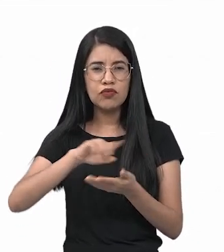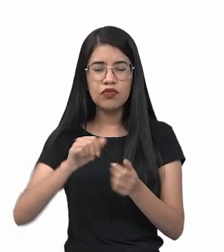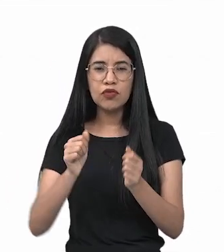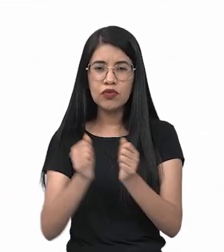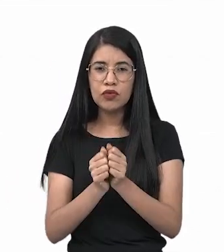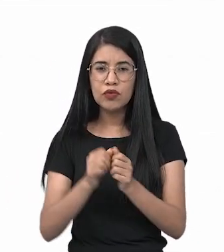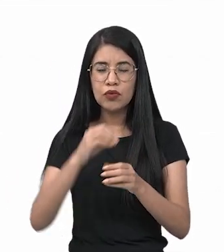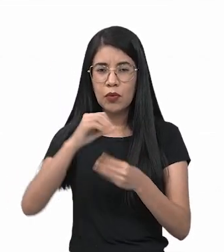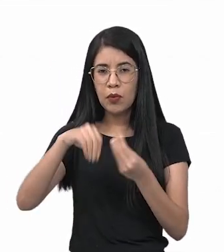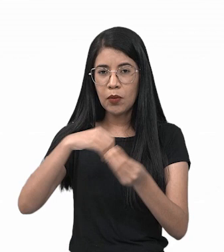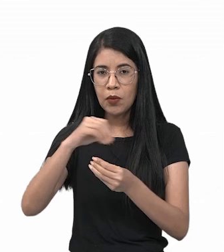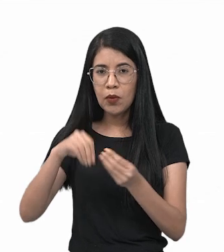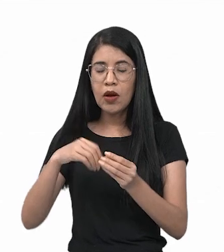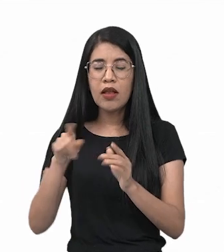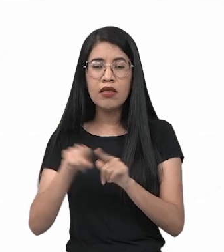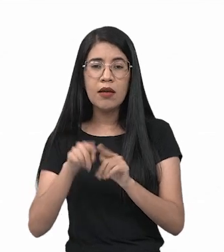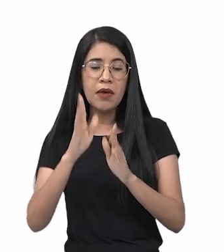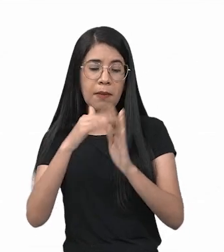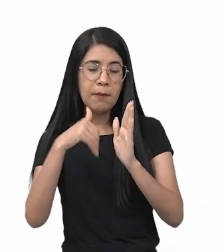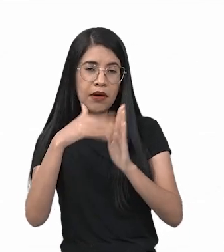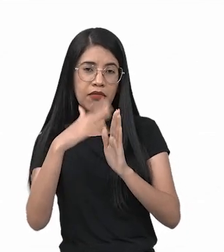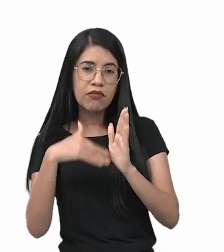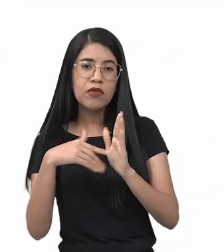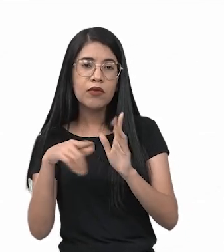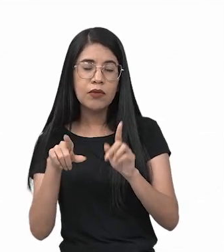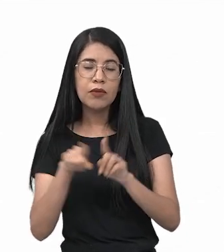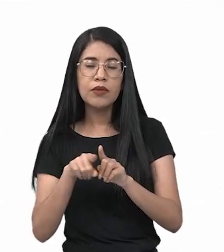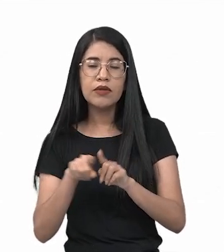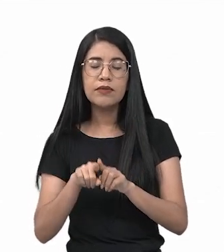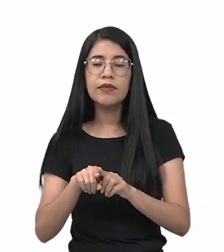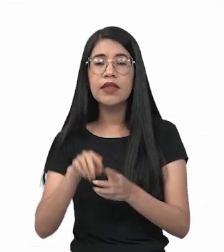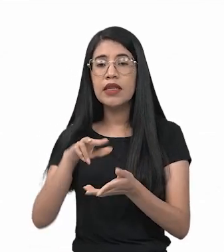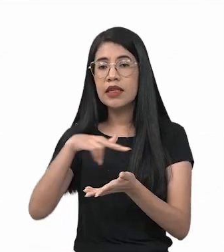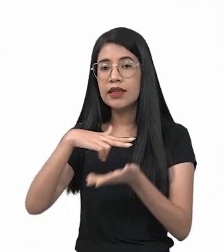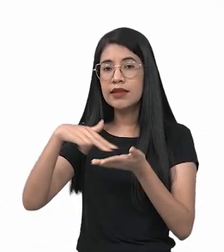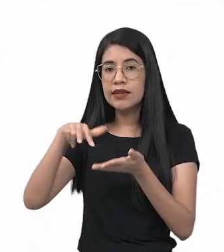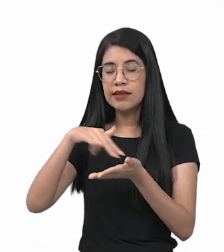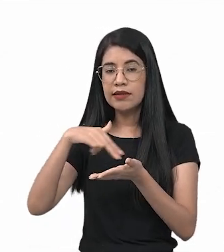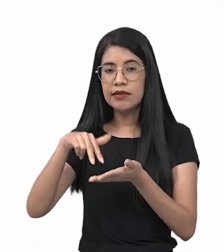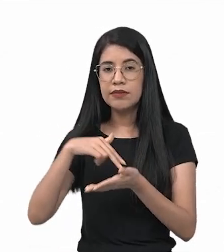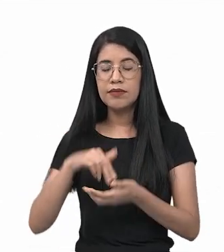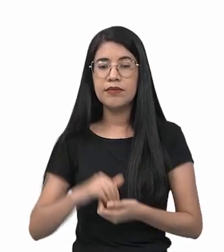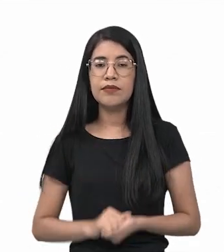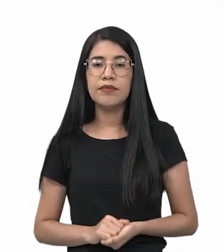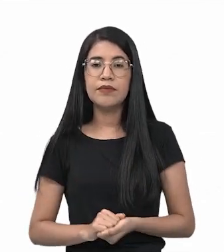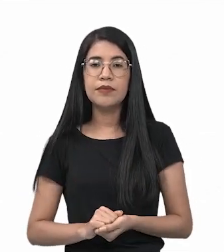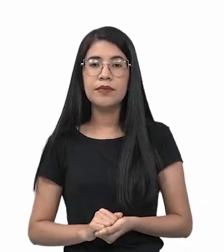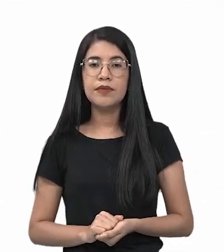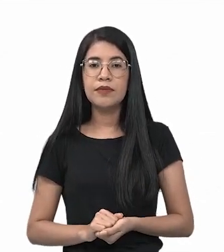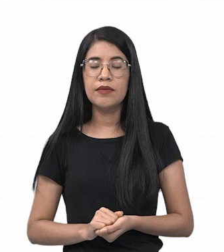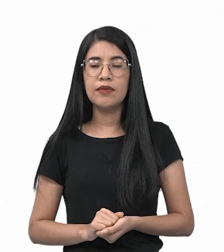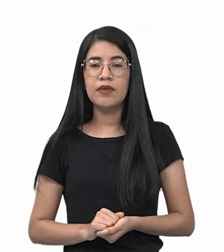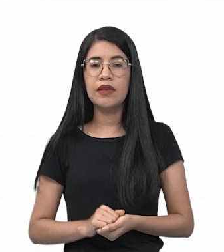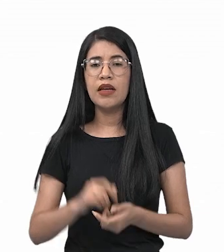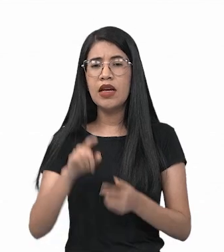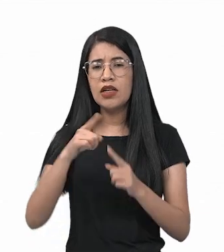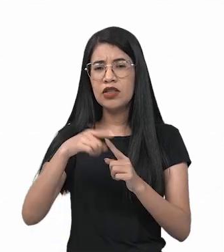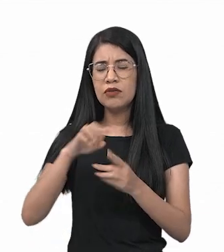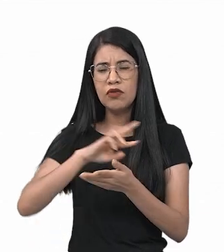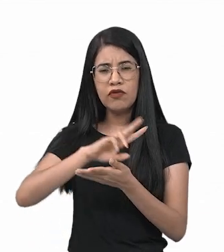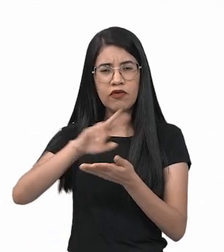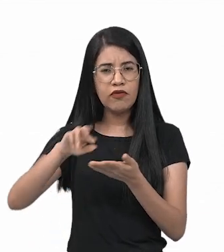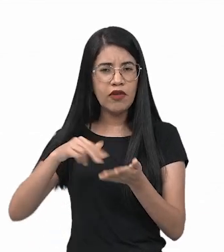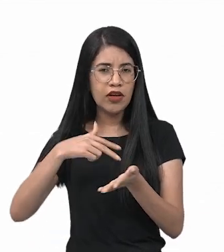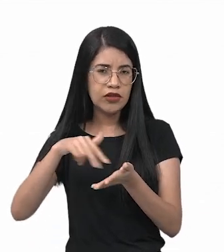DJ, pintura, que seria o grafite, aerosol, murais, e a dança, o break dance, o locking, o crump,